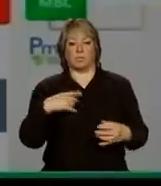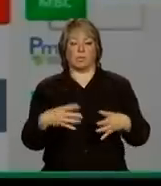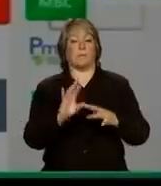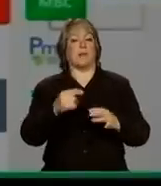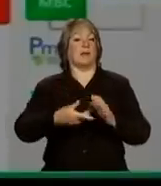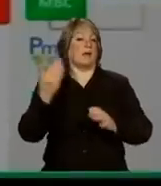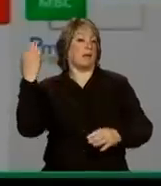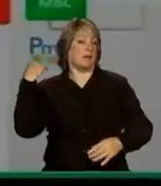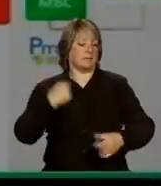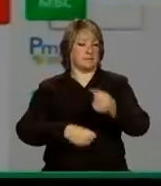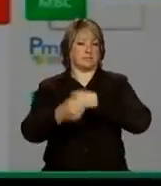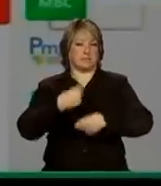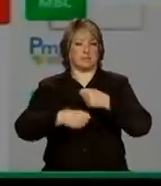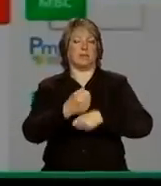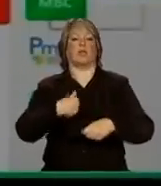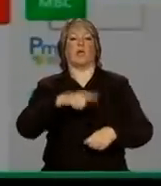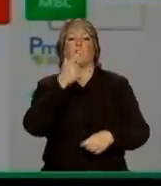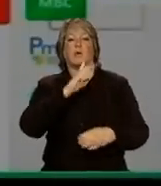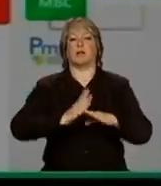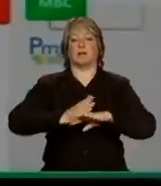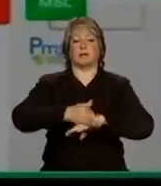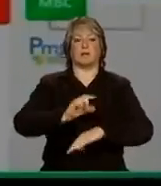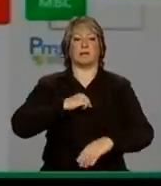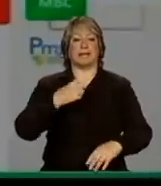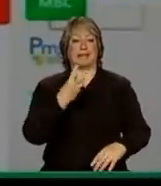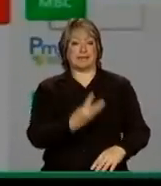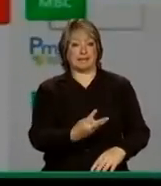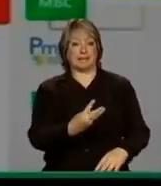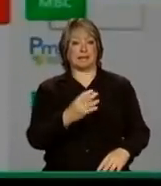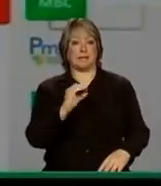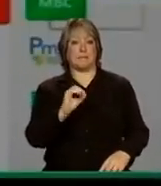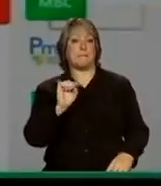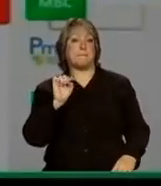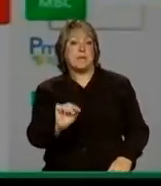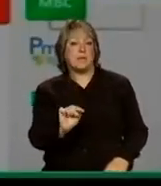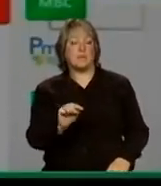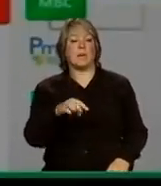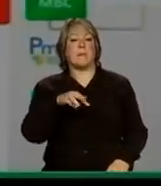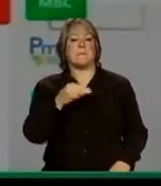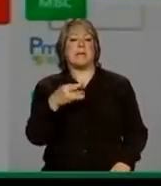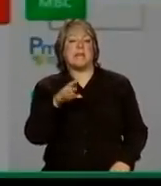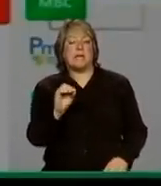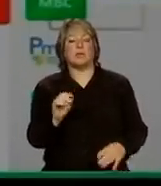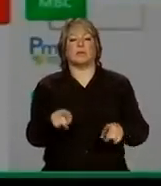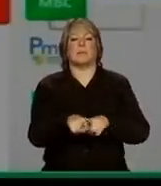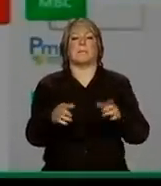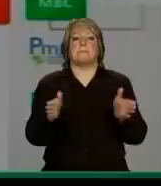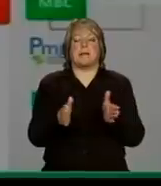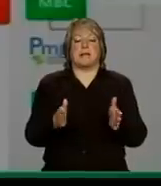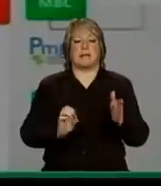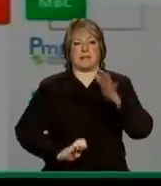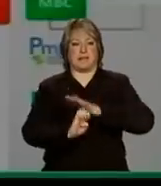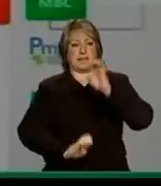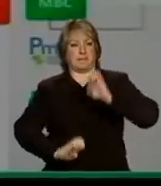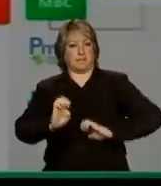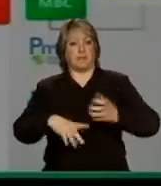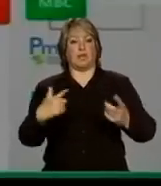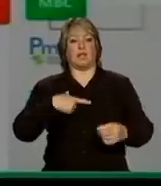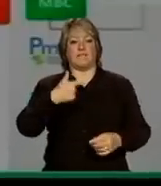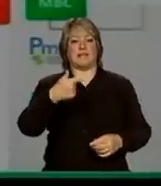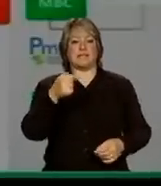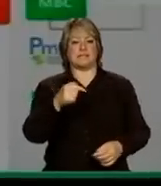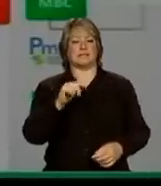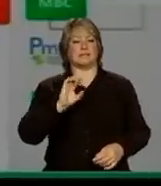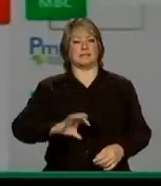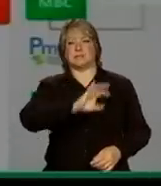anterior nós conseguimos ter uma participação de 30.000 Micro e Pequenas Empresas Tá certo e todos 27 estados com